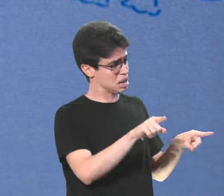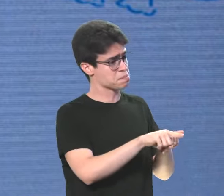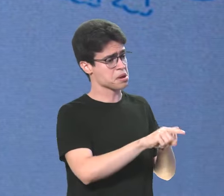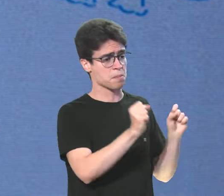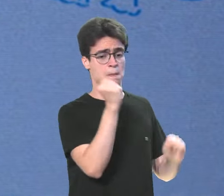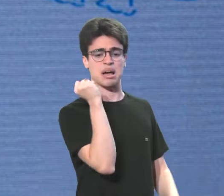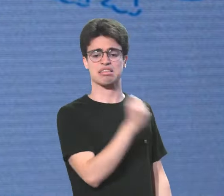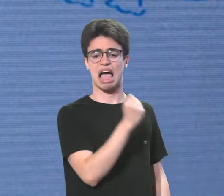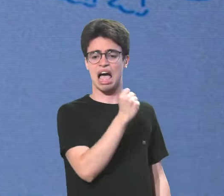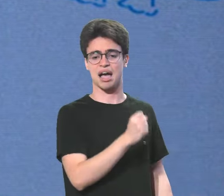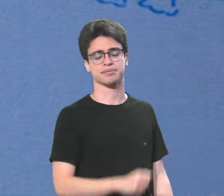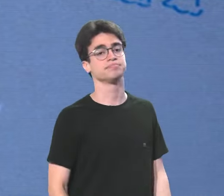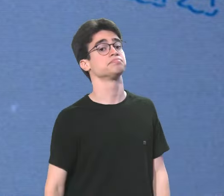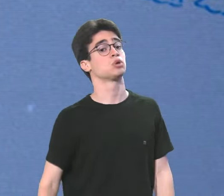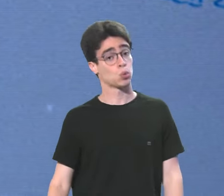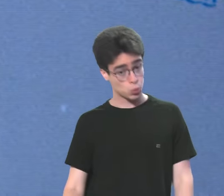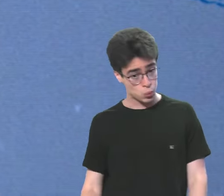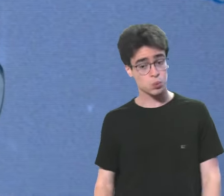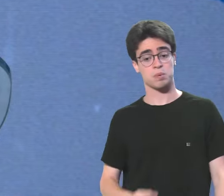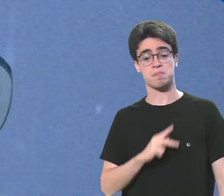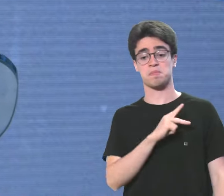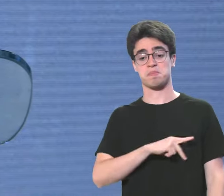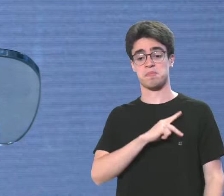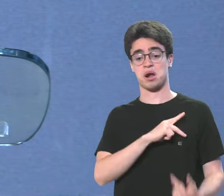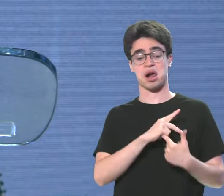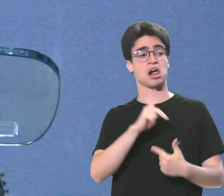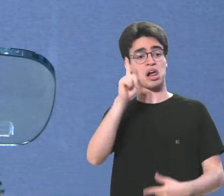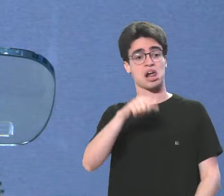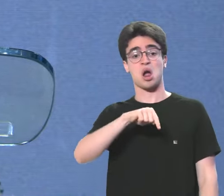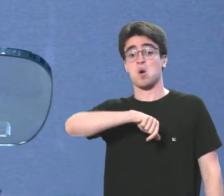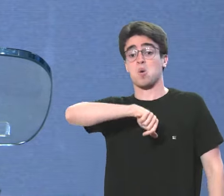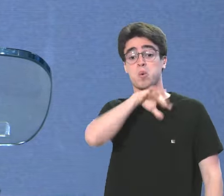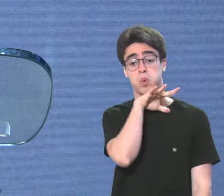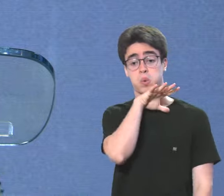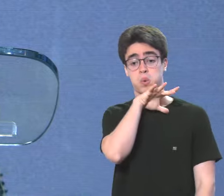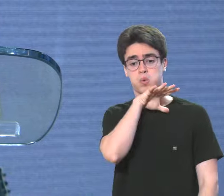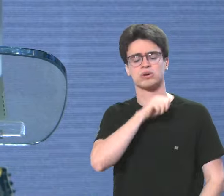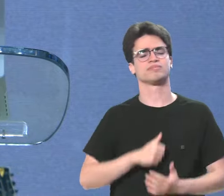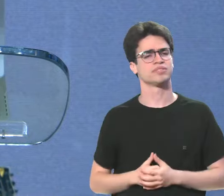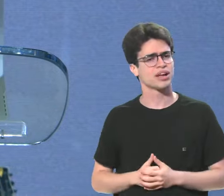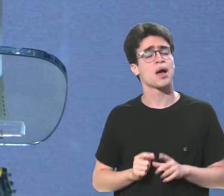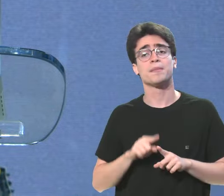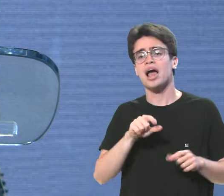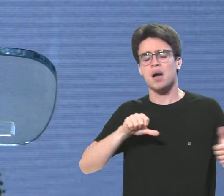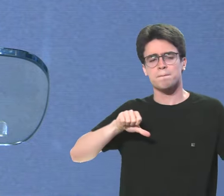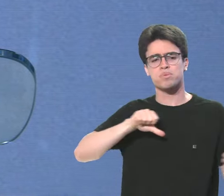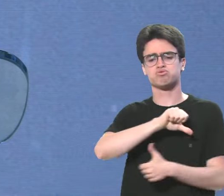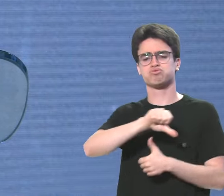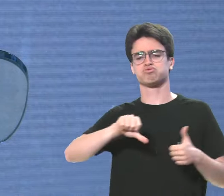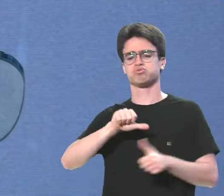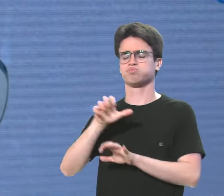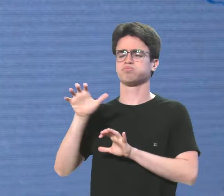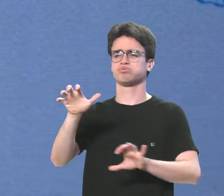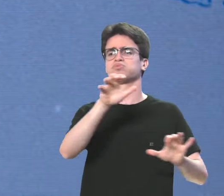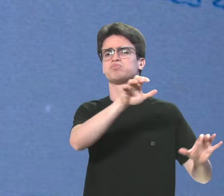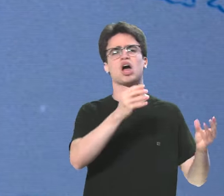Então ele era um cara muito ruim como ele se tornou em um agente de